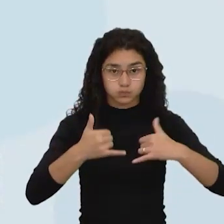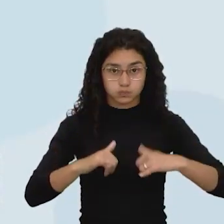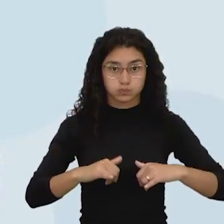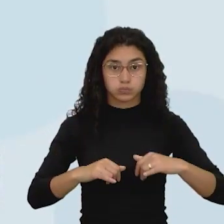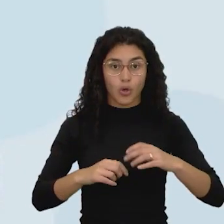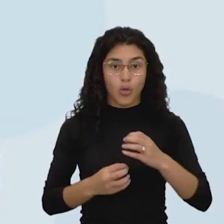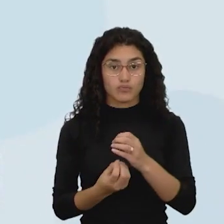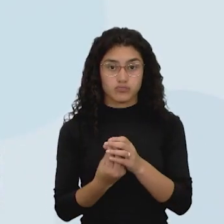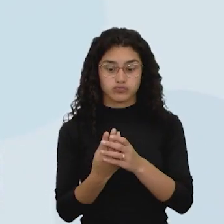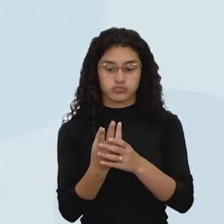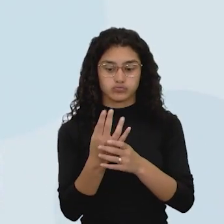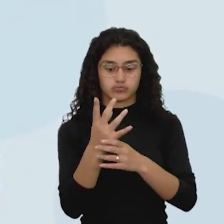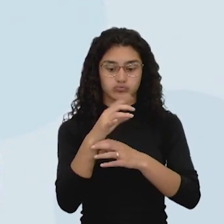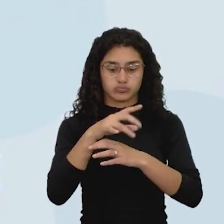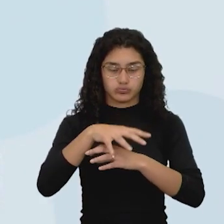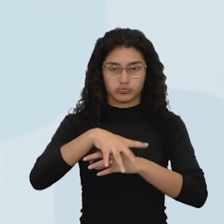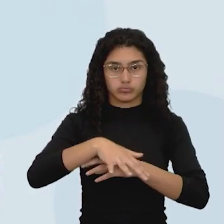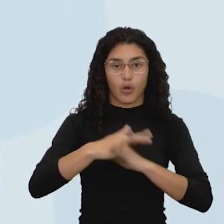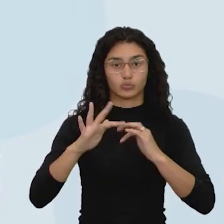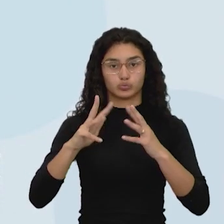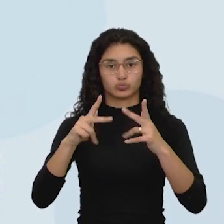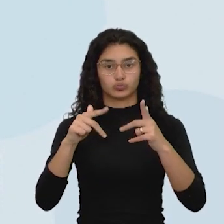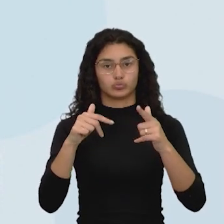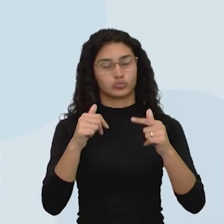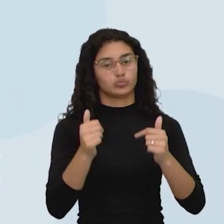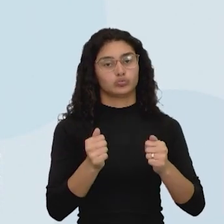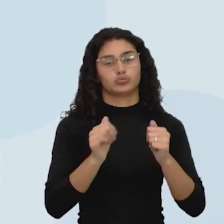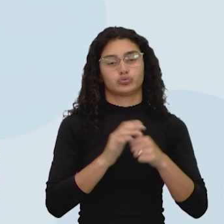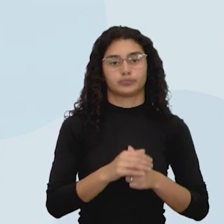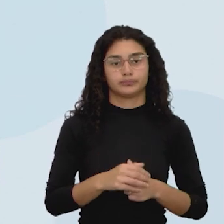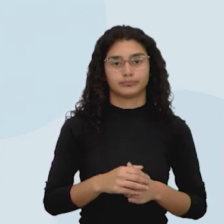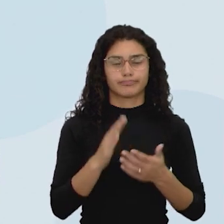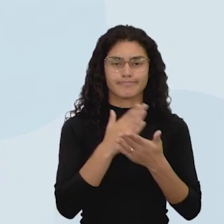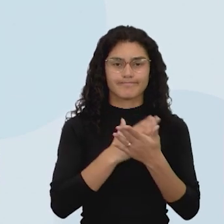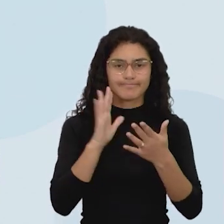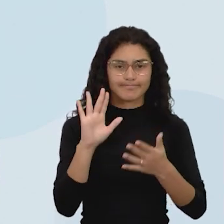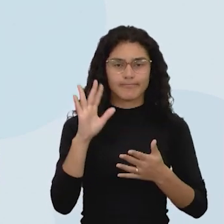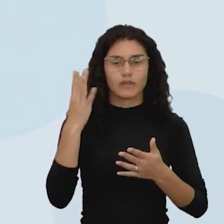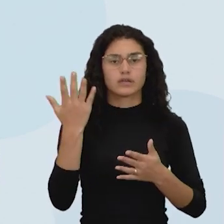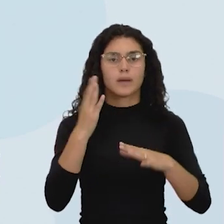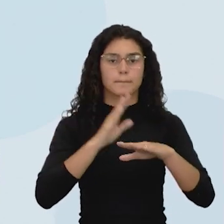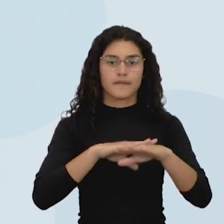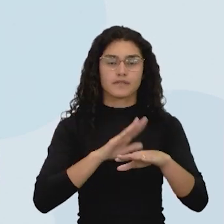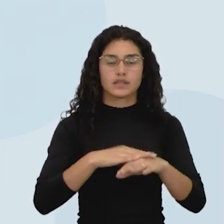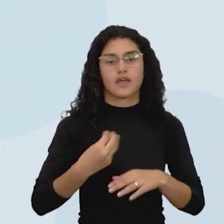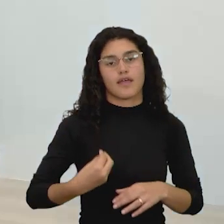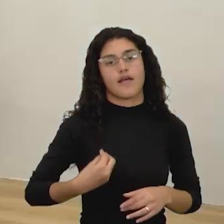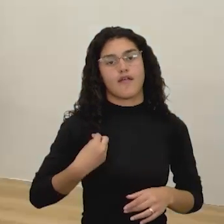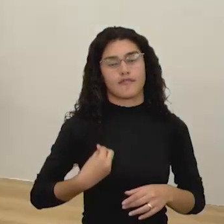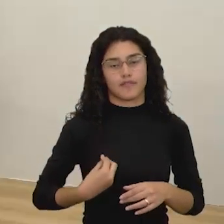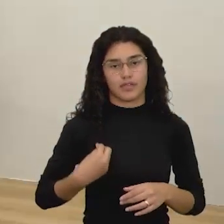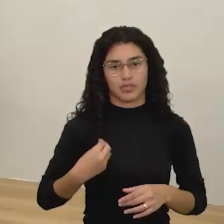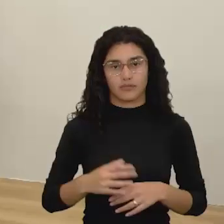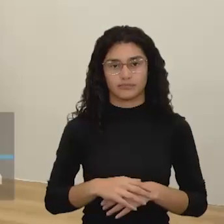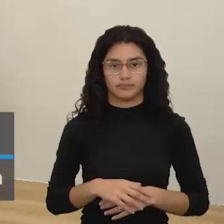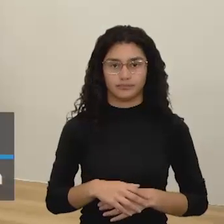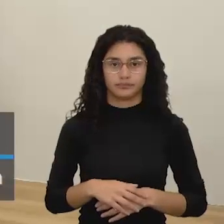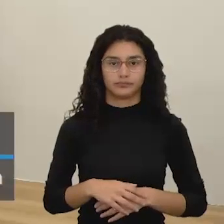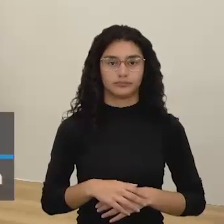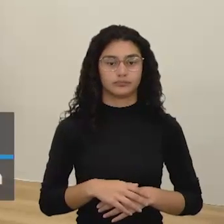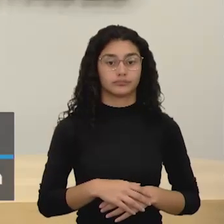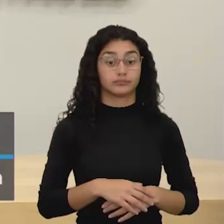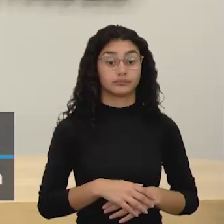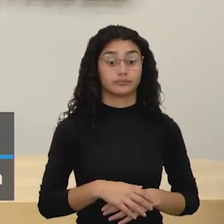vulcanismo, tudo esse aparato, esse caldo aí aconteceu para formar a vida, né? Do inorgânico. Sim. E deixar bem claro